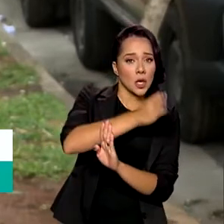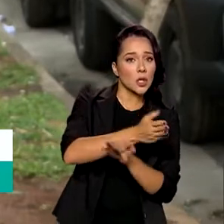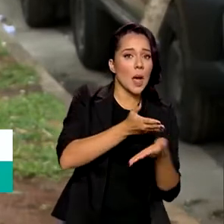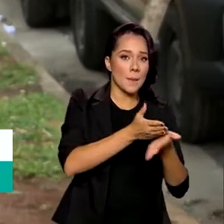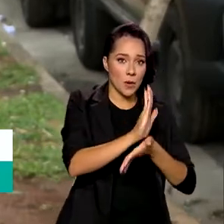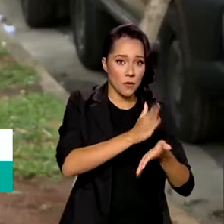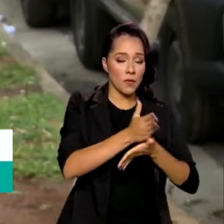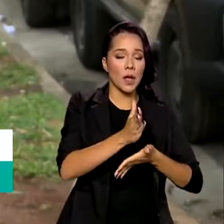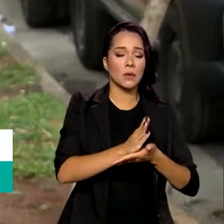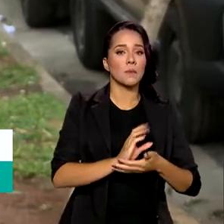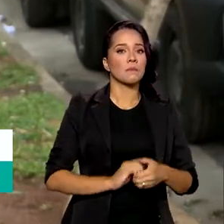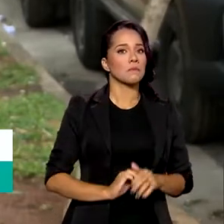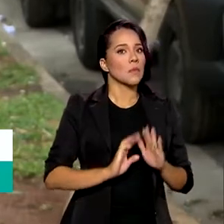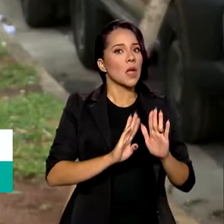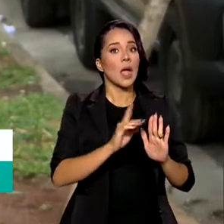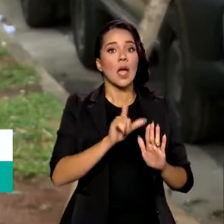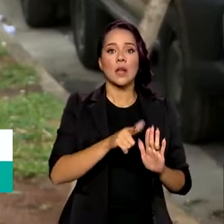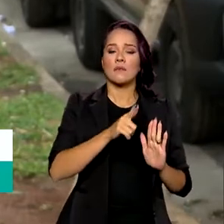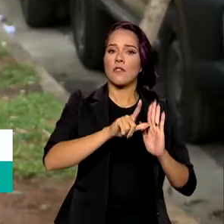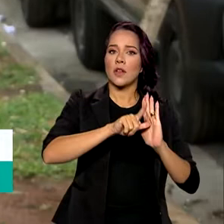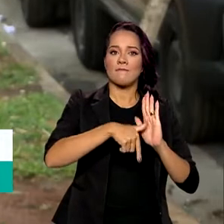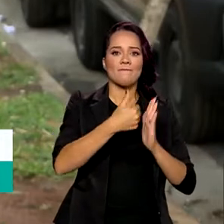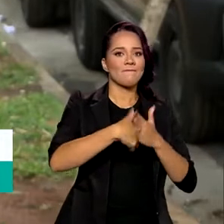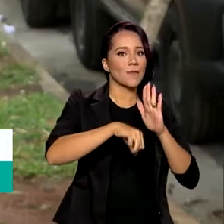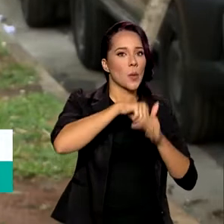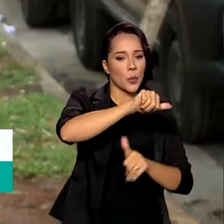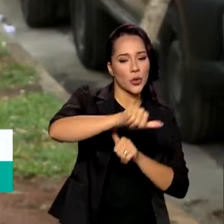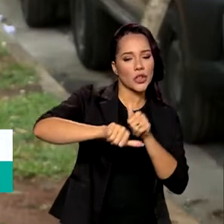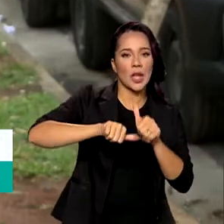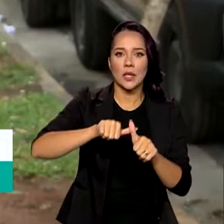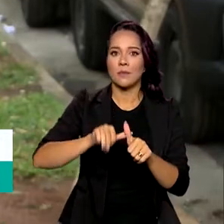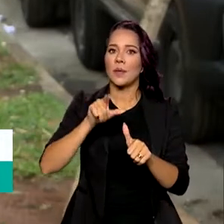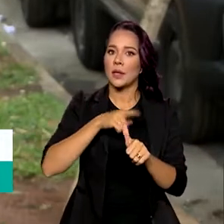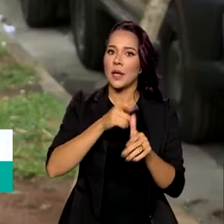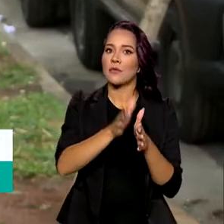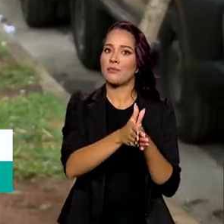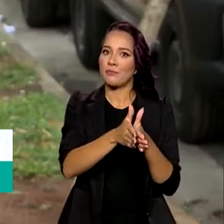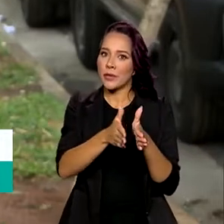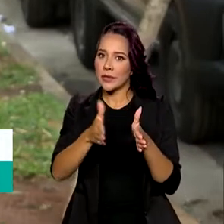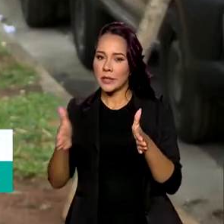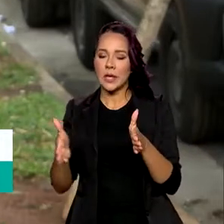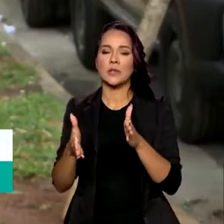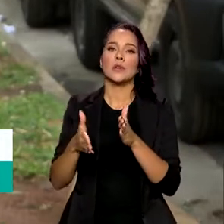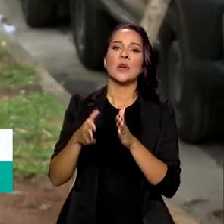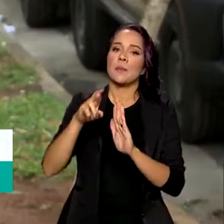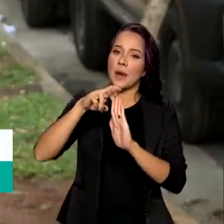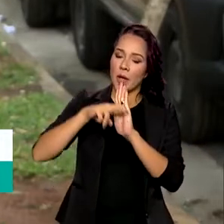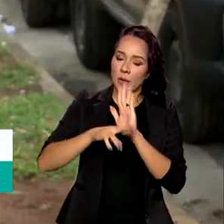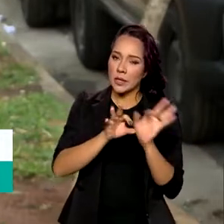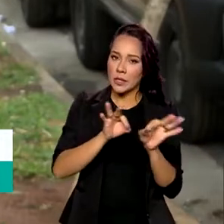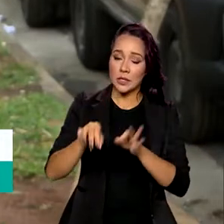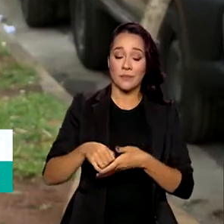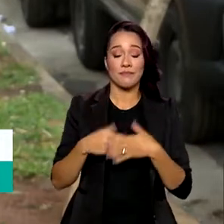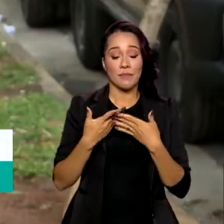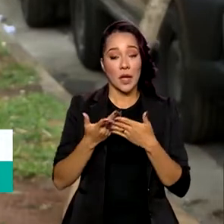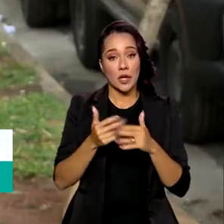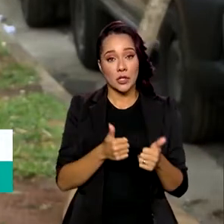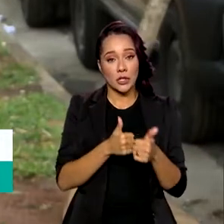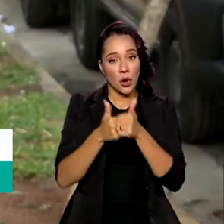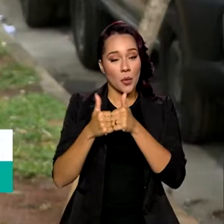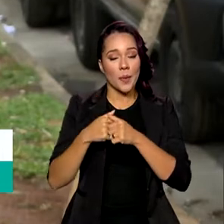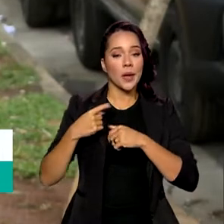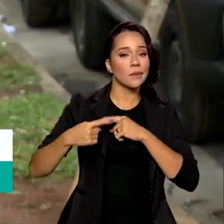aprovado pela CETESB foi irregularmente alterado Estava em processo de regularização a gente acompanha